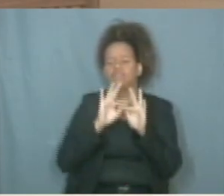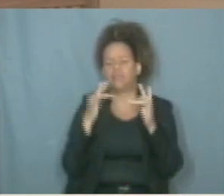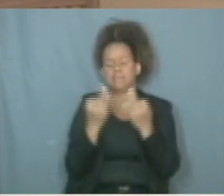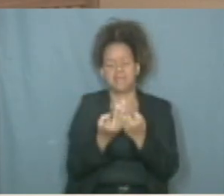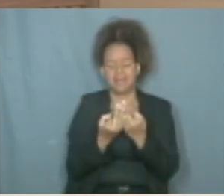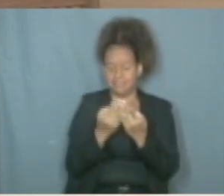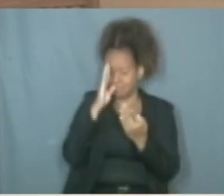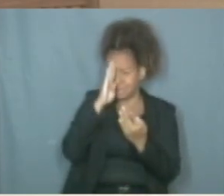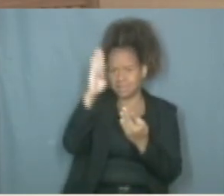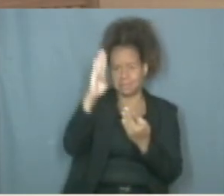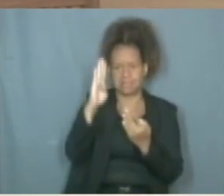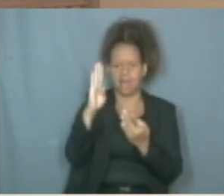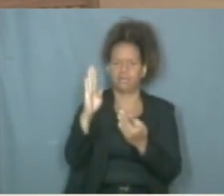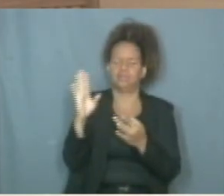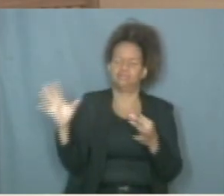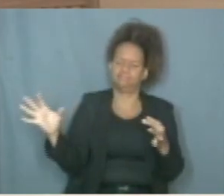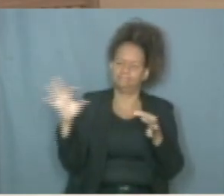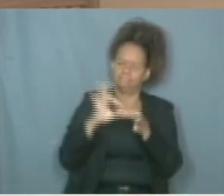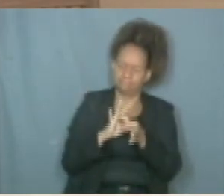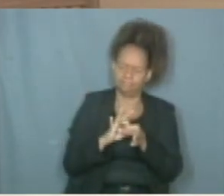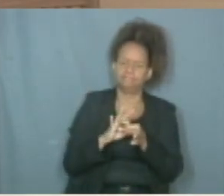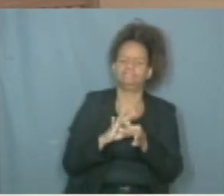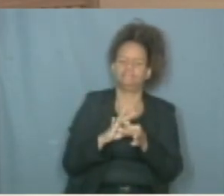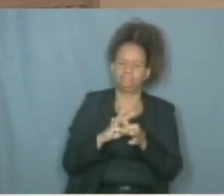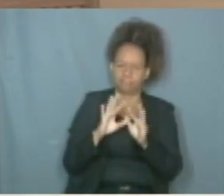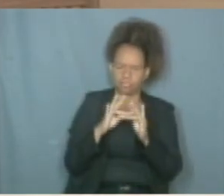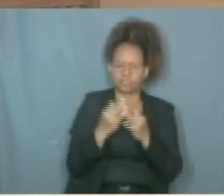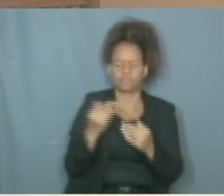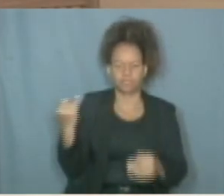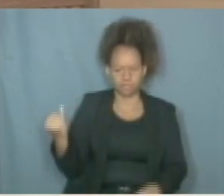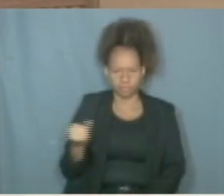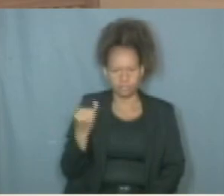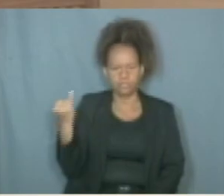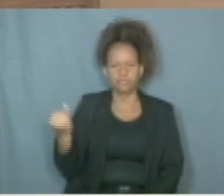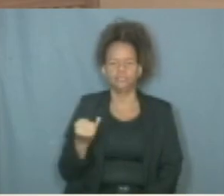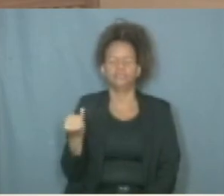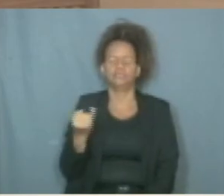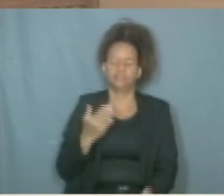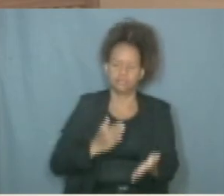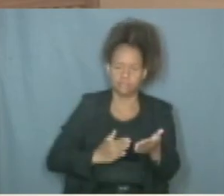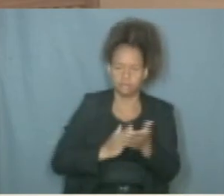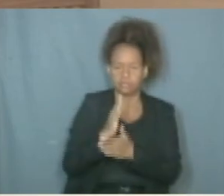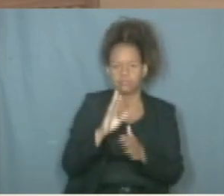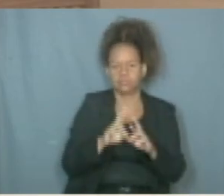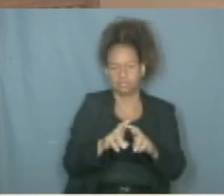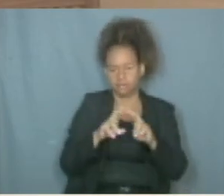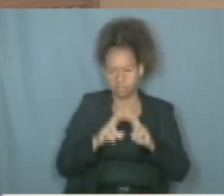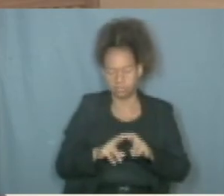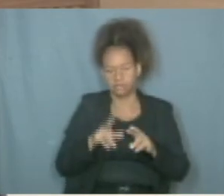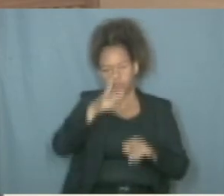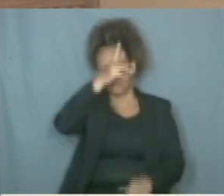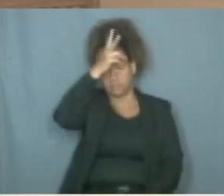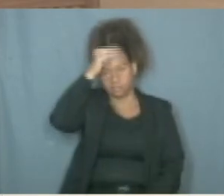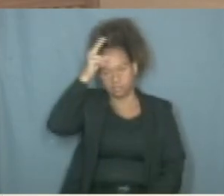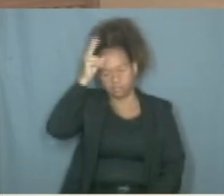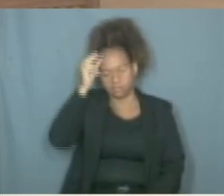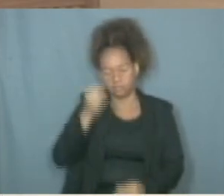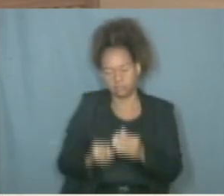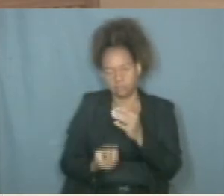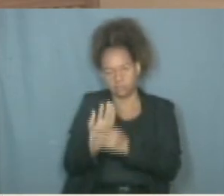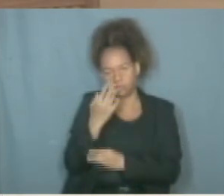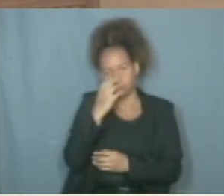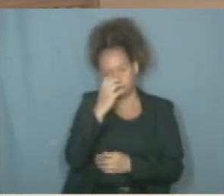precisamos restabelecer esse vínculo familiar. Por isso é importante a aprovação desse requerimento, para que a prefeitura crie